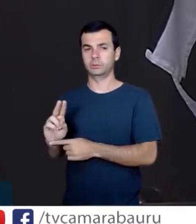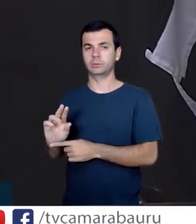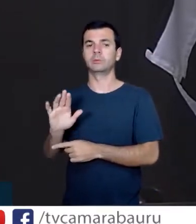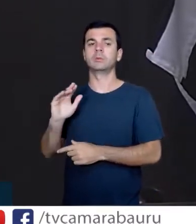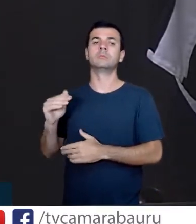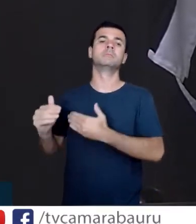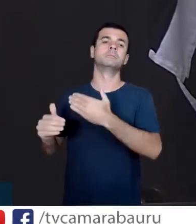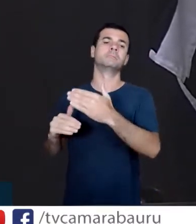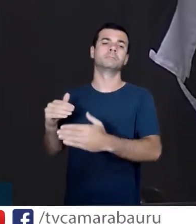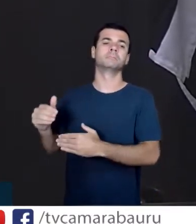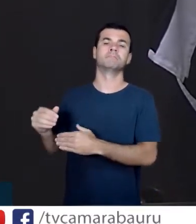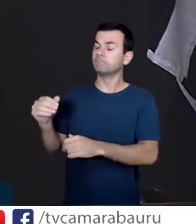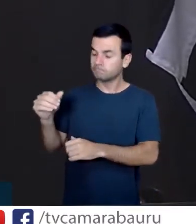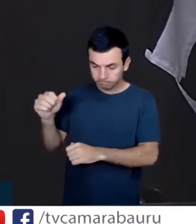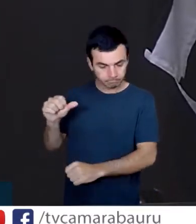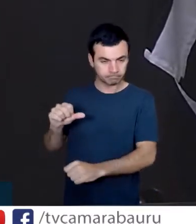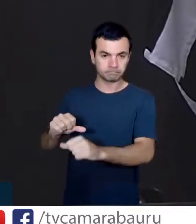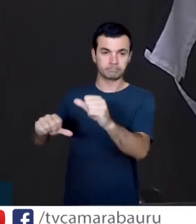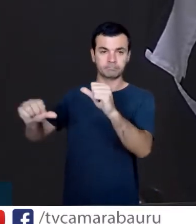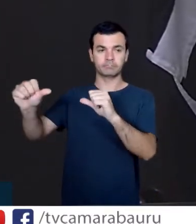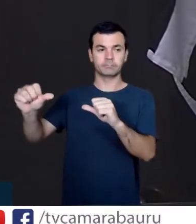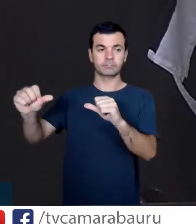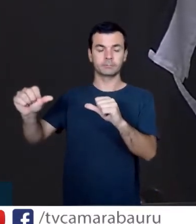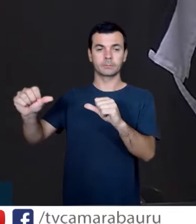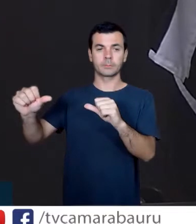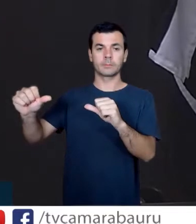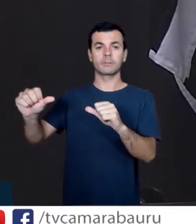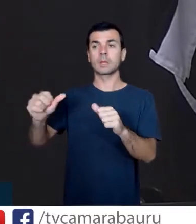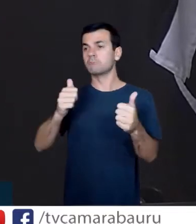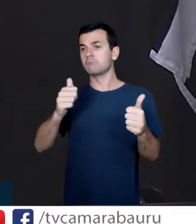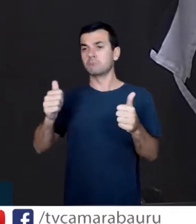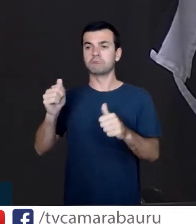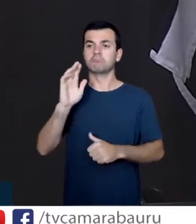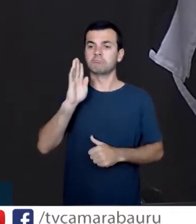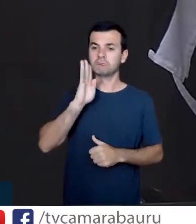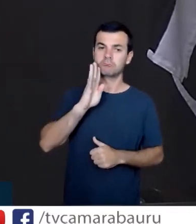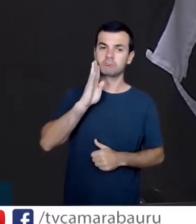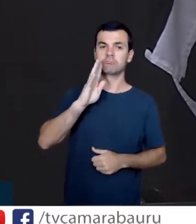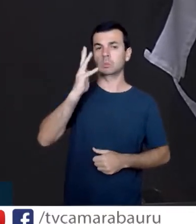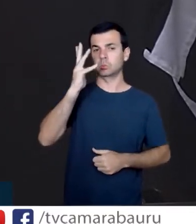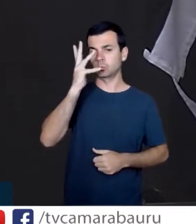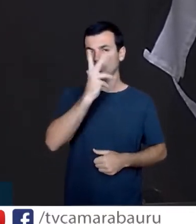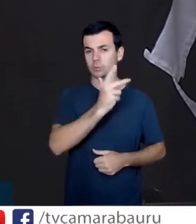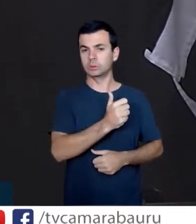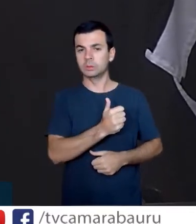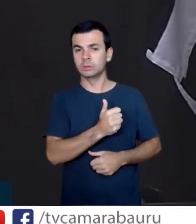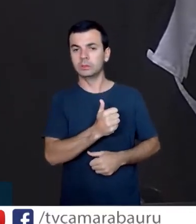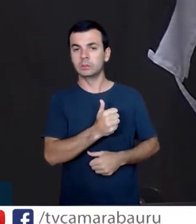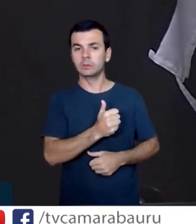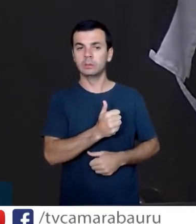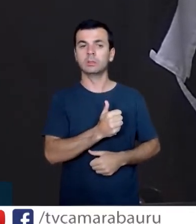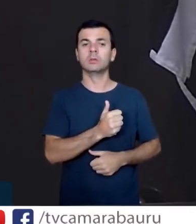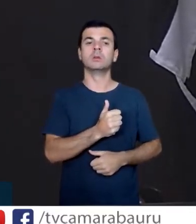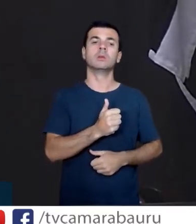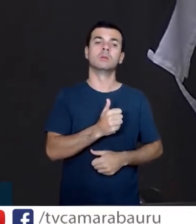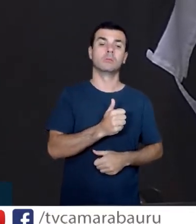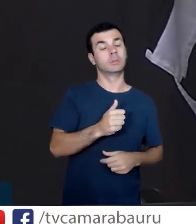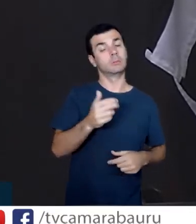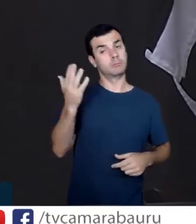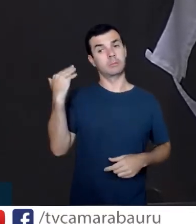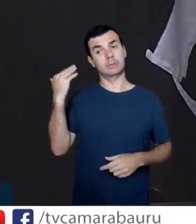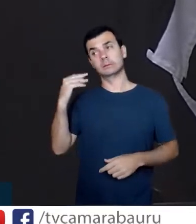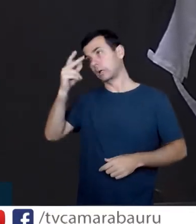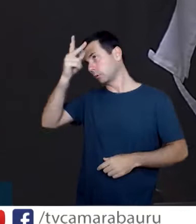transformar num local bacana, bonito, desde que haja ligação com a Nuno de Assis prometida pelo prefeito, não